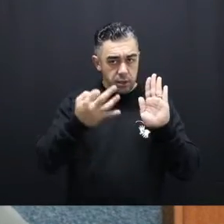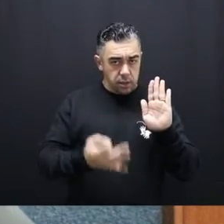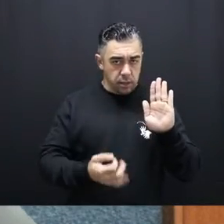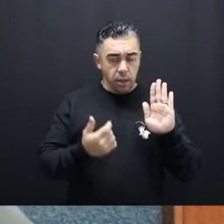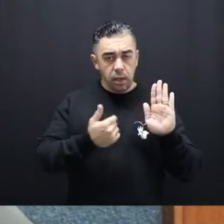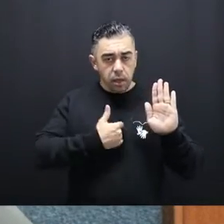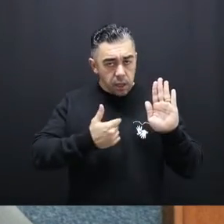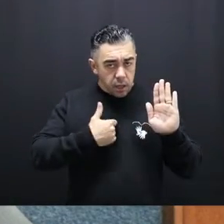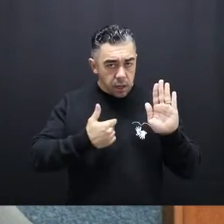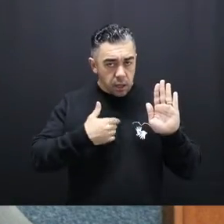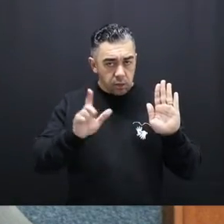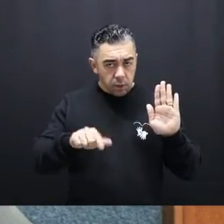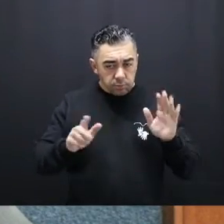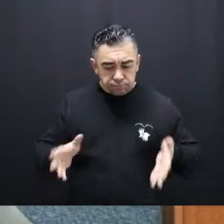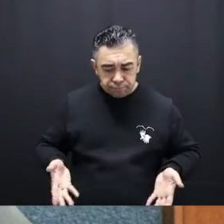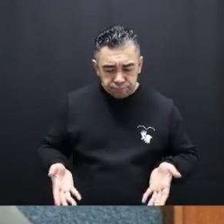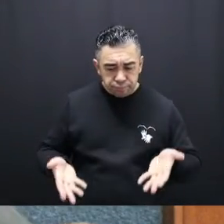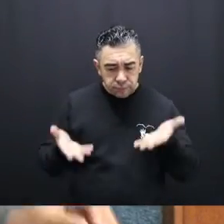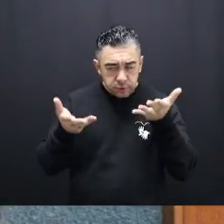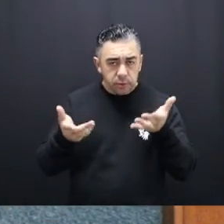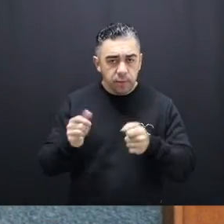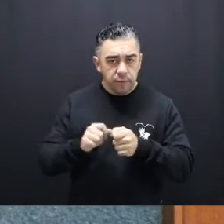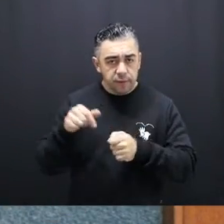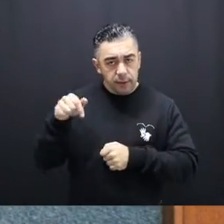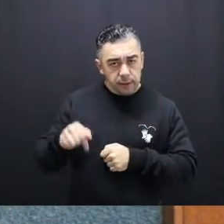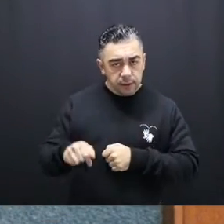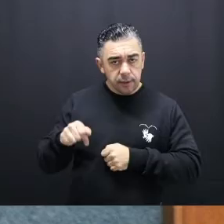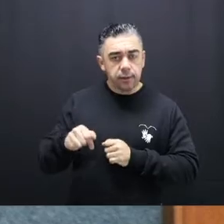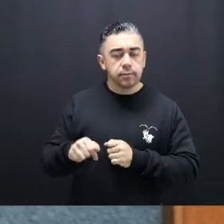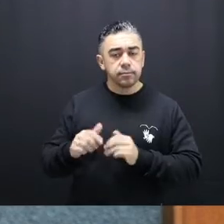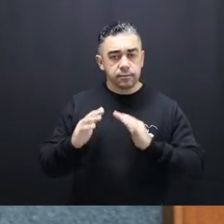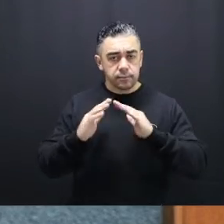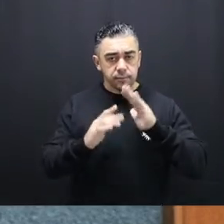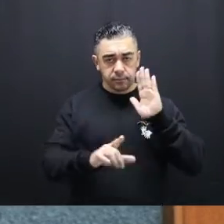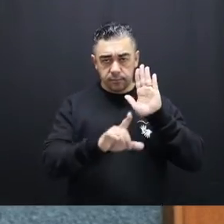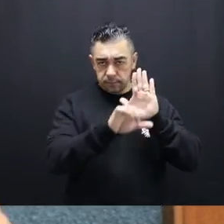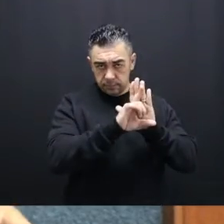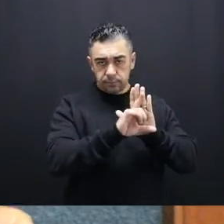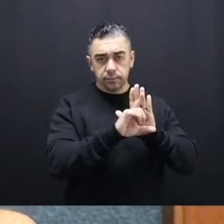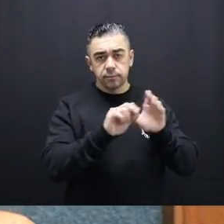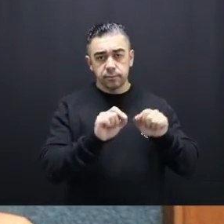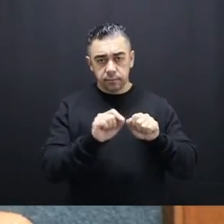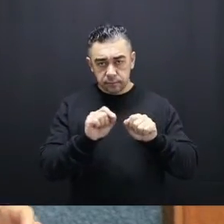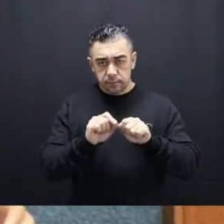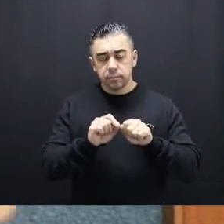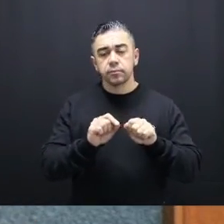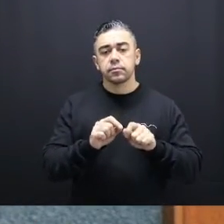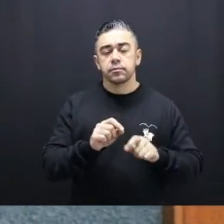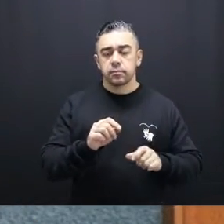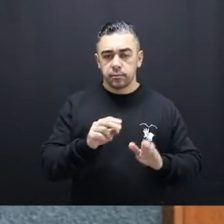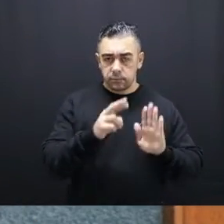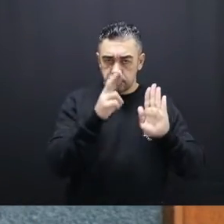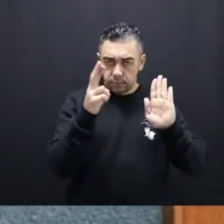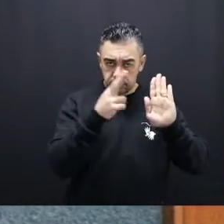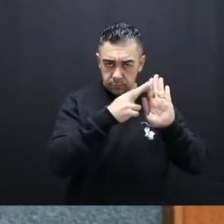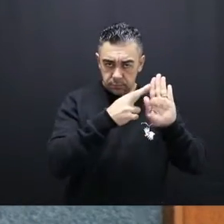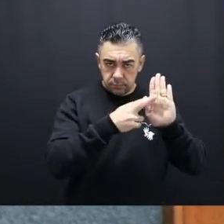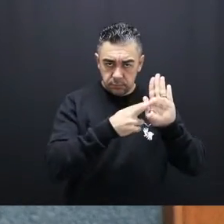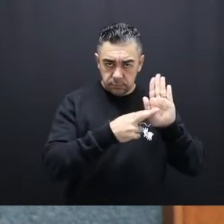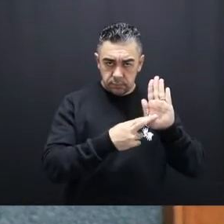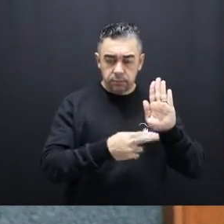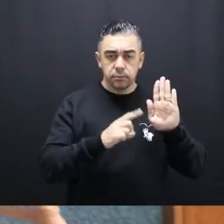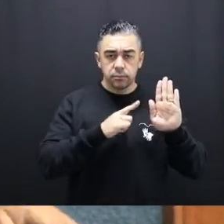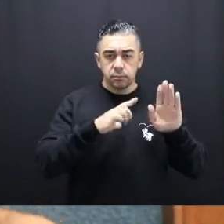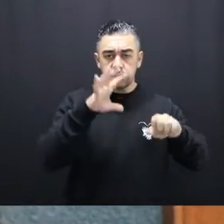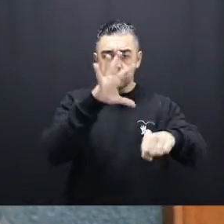de motivação aí para essa casa criar regulamentação e assegurar que os